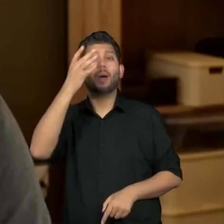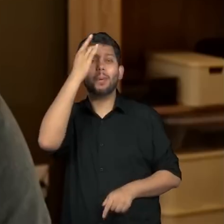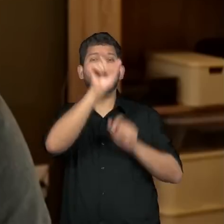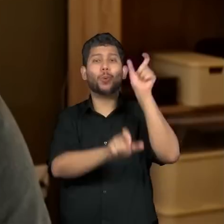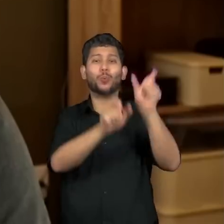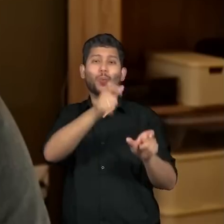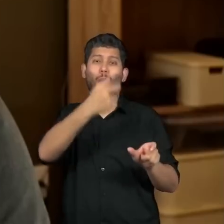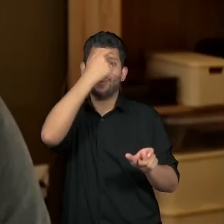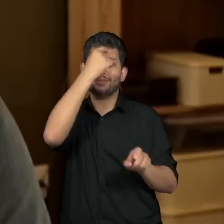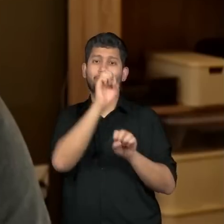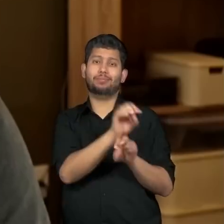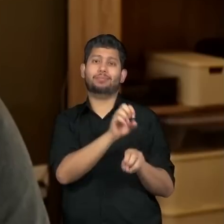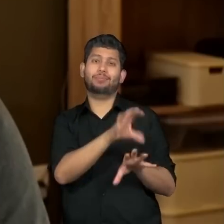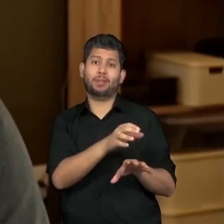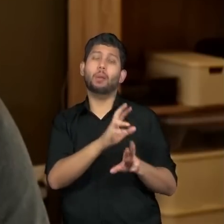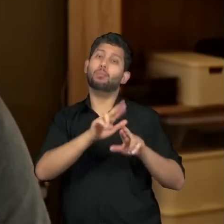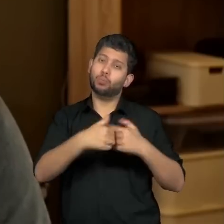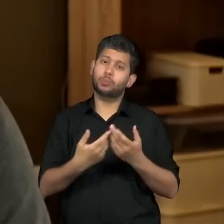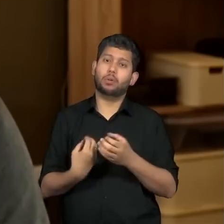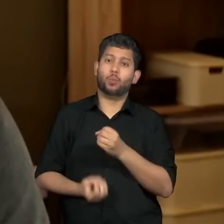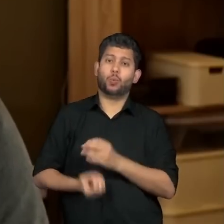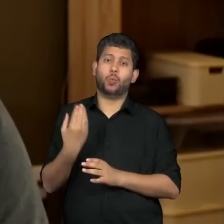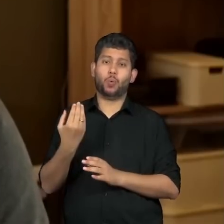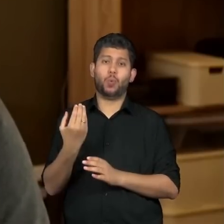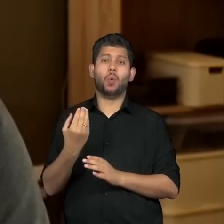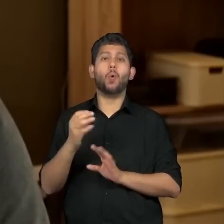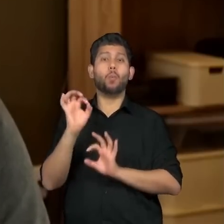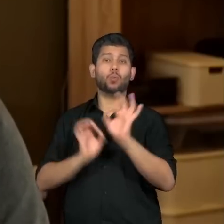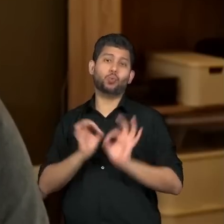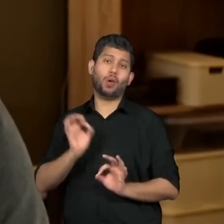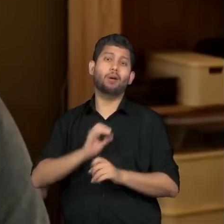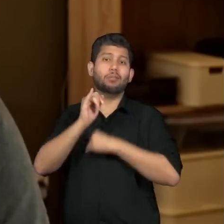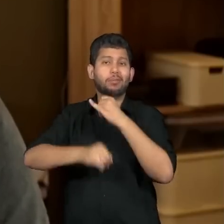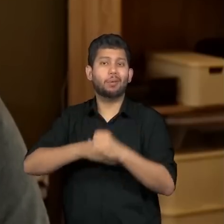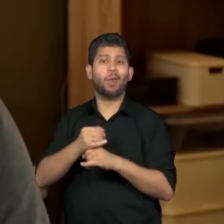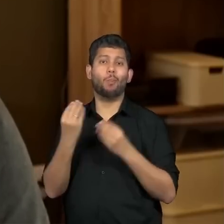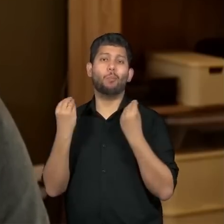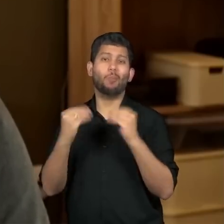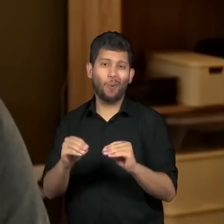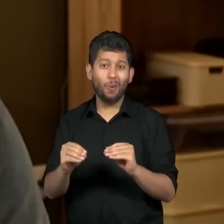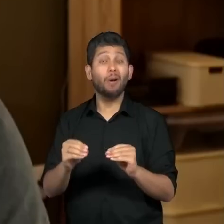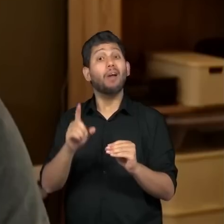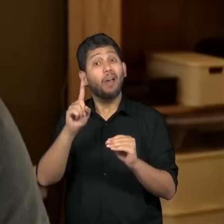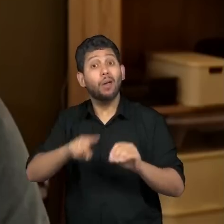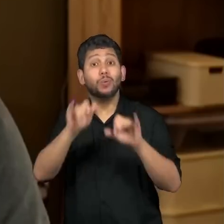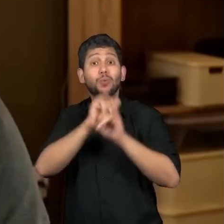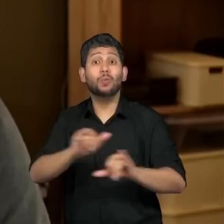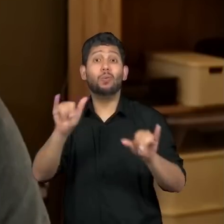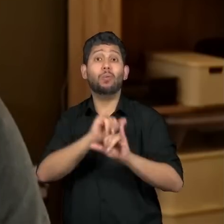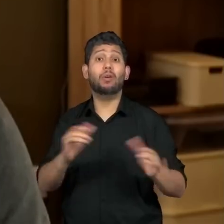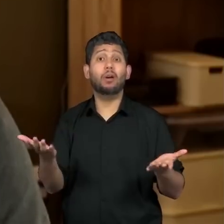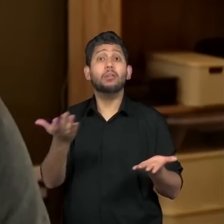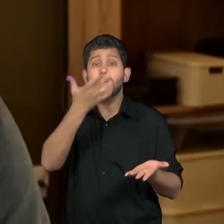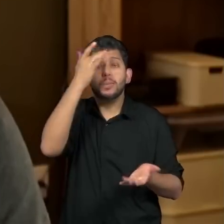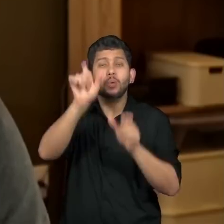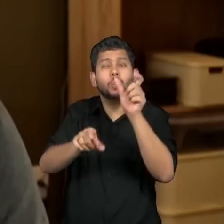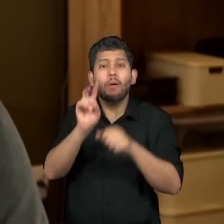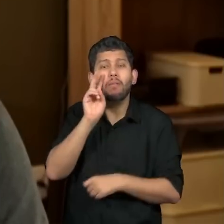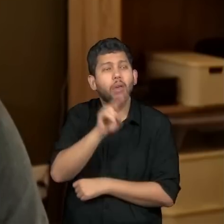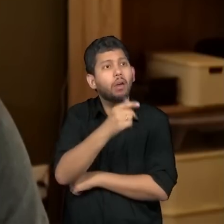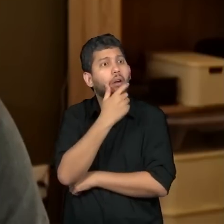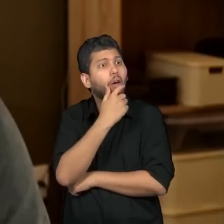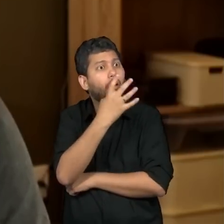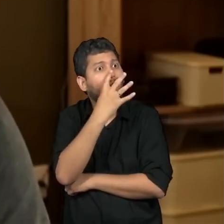nisso que estamos trabalhando através do projeto da websérie e do nosso canal, que é divulgando as aves para as pessoas,